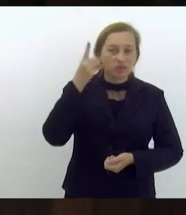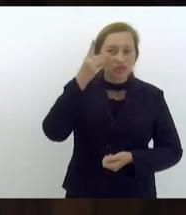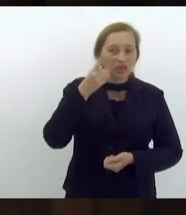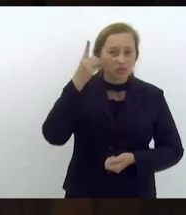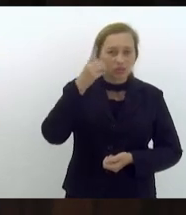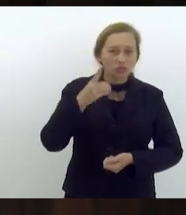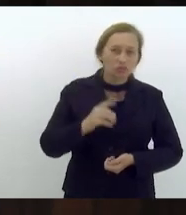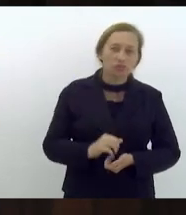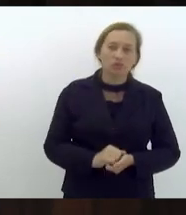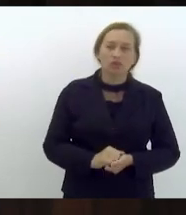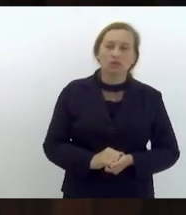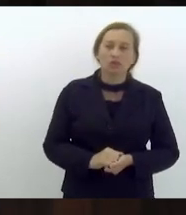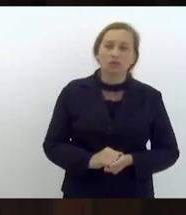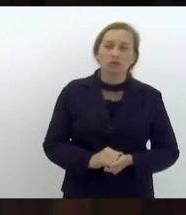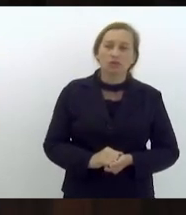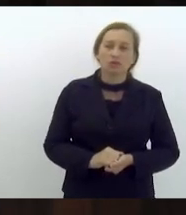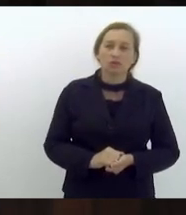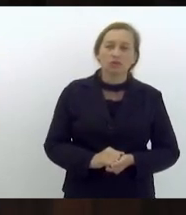deputado